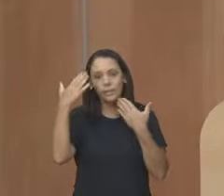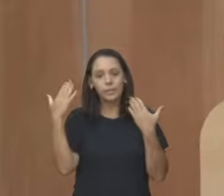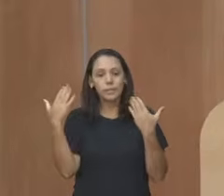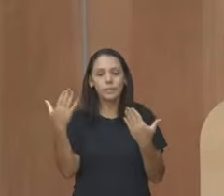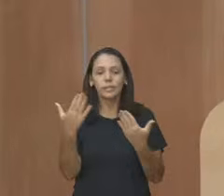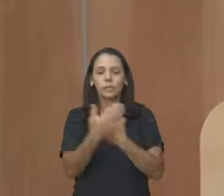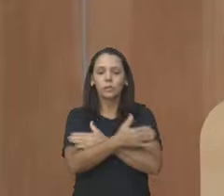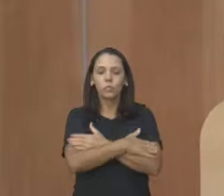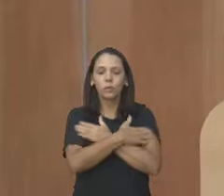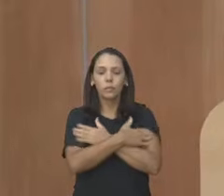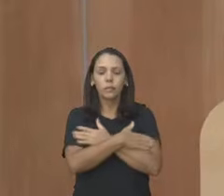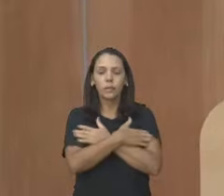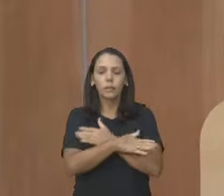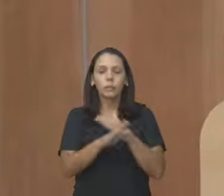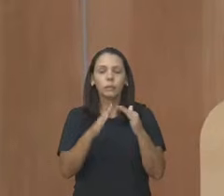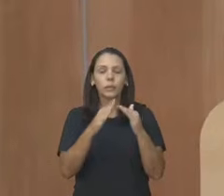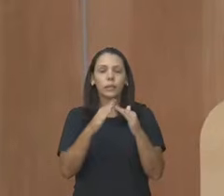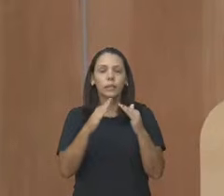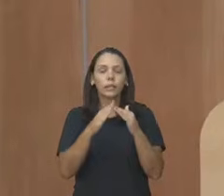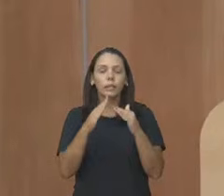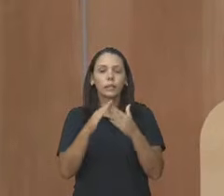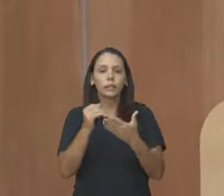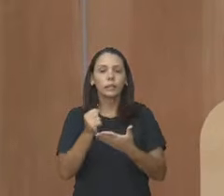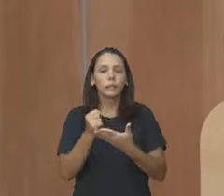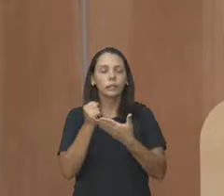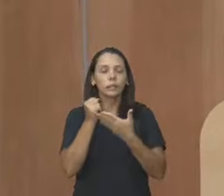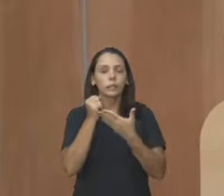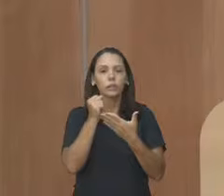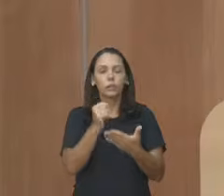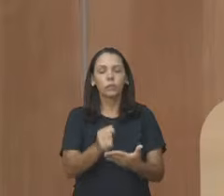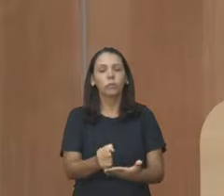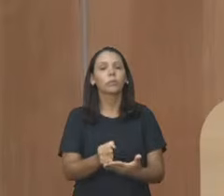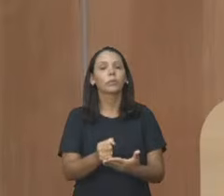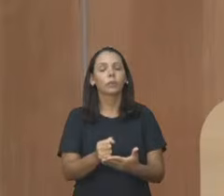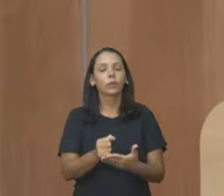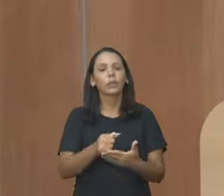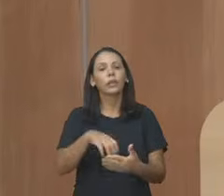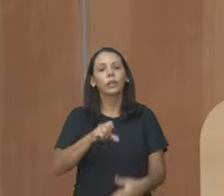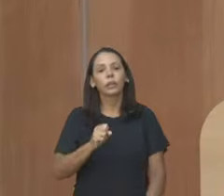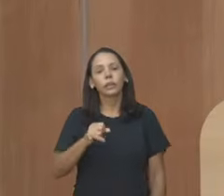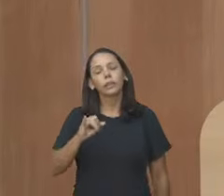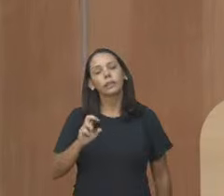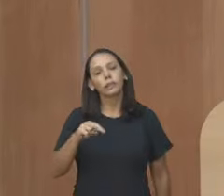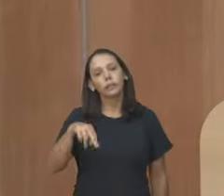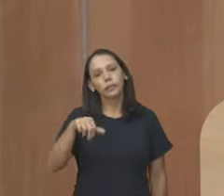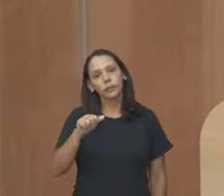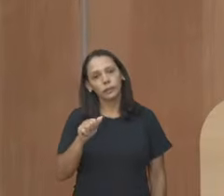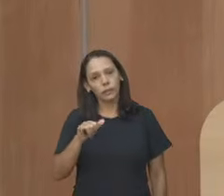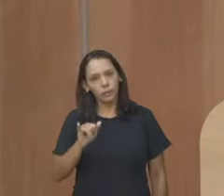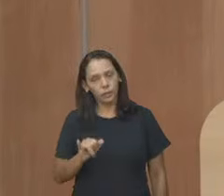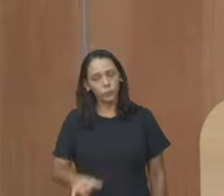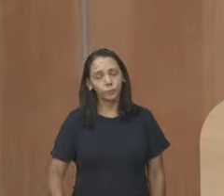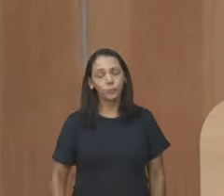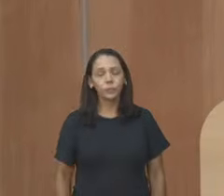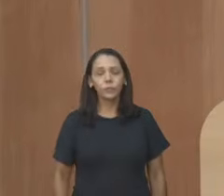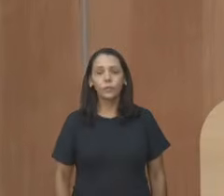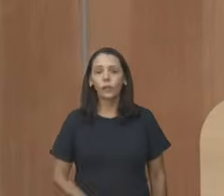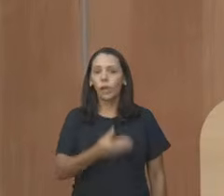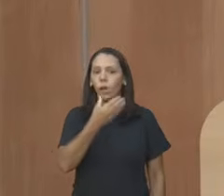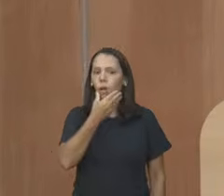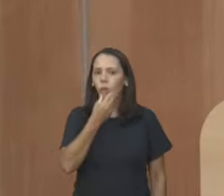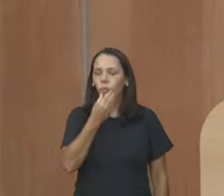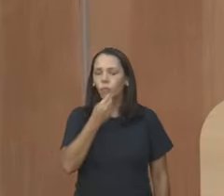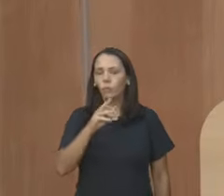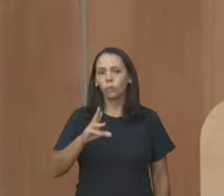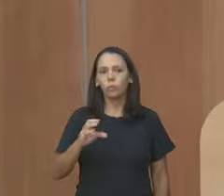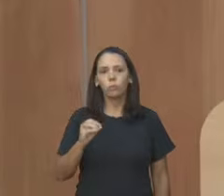Casa Terapêutica Sinai. Parabéns, Paulinho, pelo trabalho que realiza lá também. Então, o Robson abraçou aquele rapaz